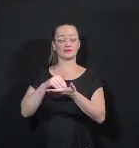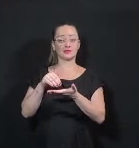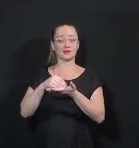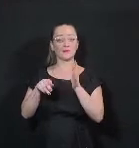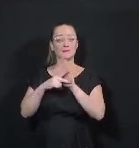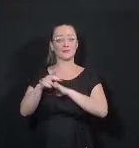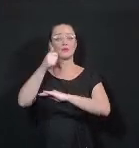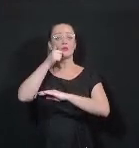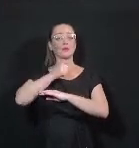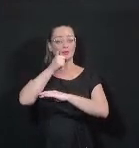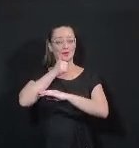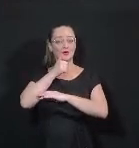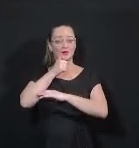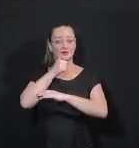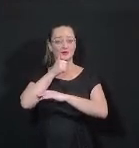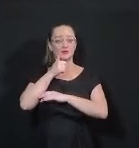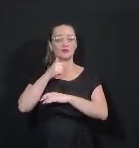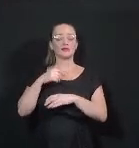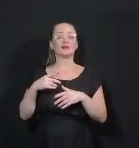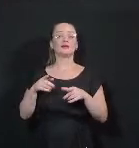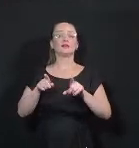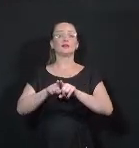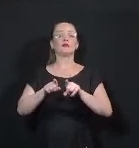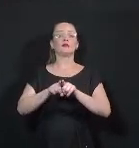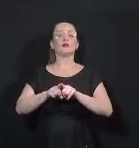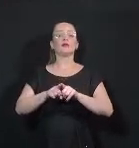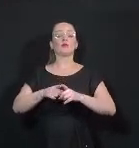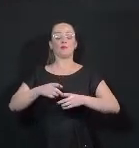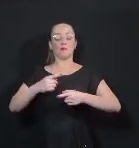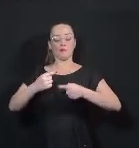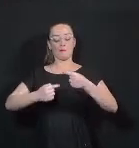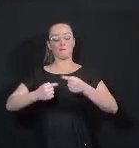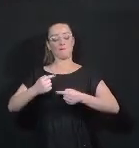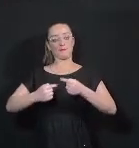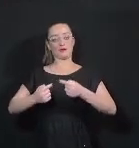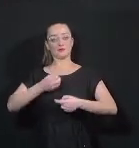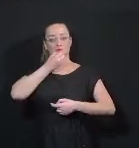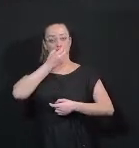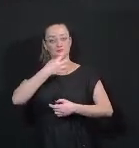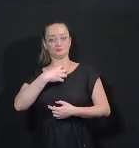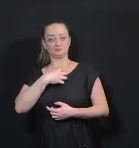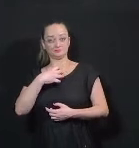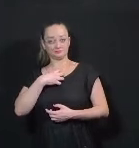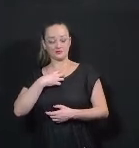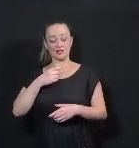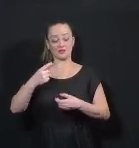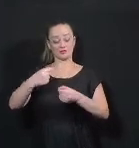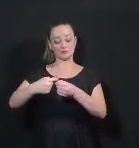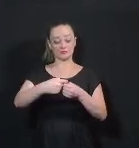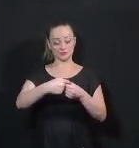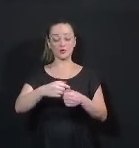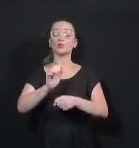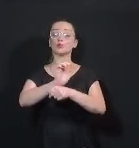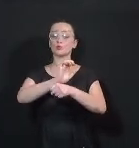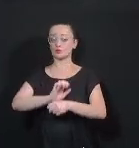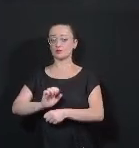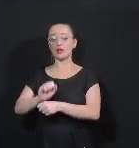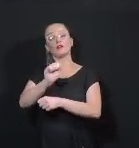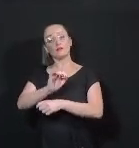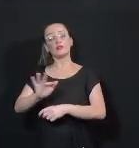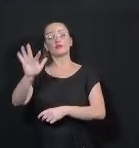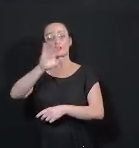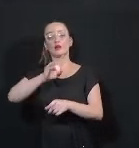mulher, secretaria com políticas de bem-estar nos municípios, nos estados federados, e